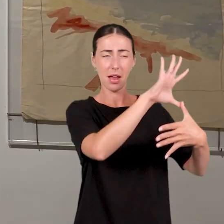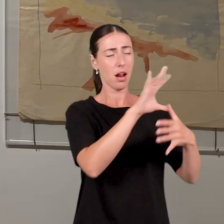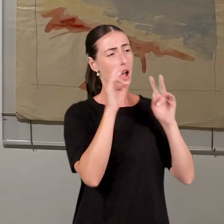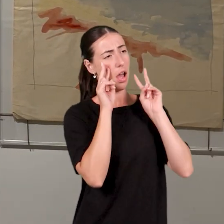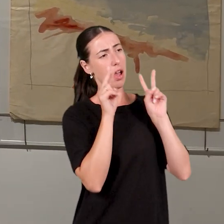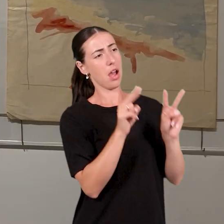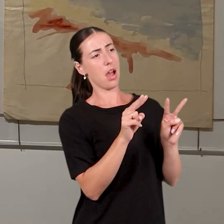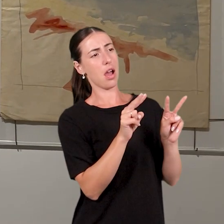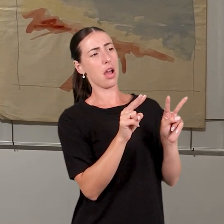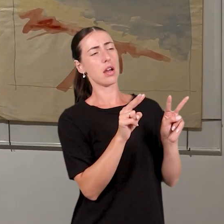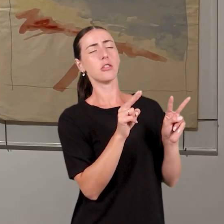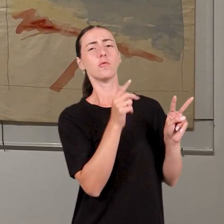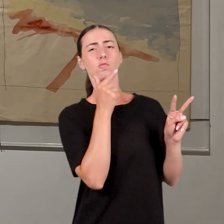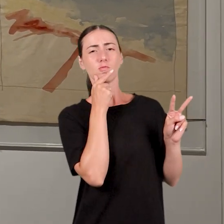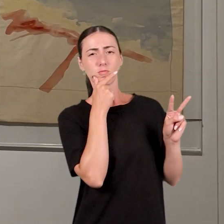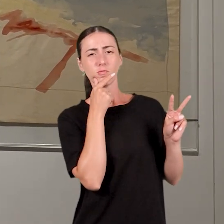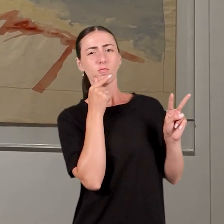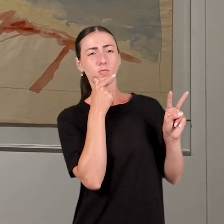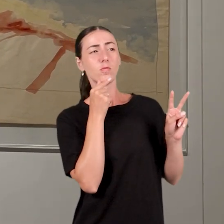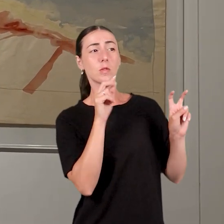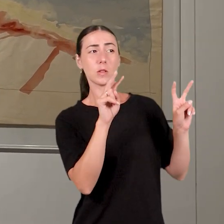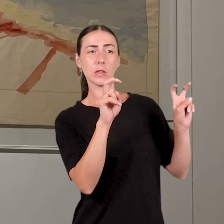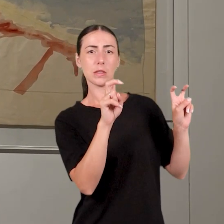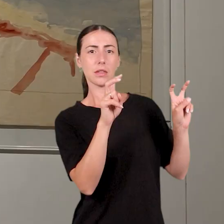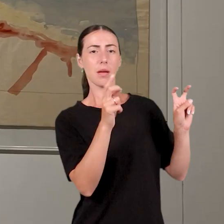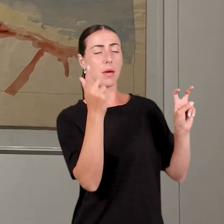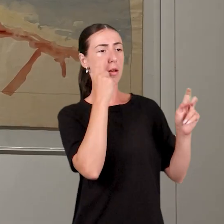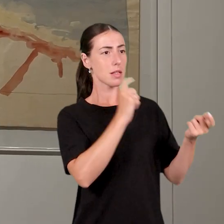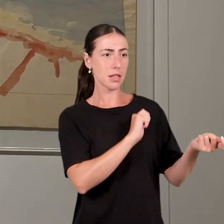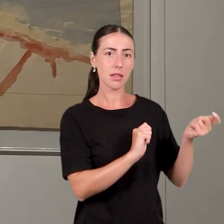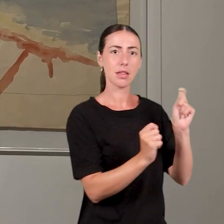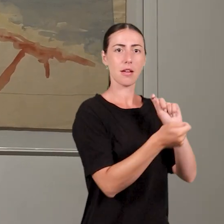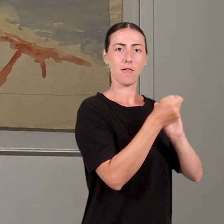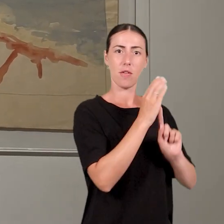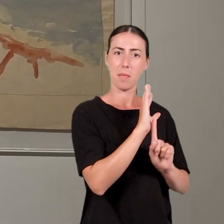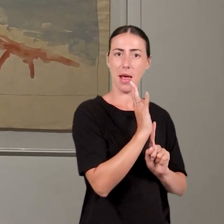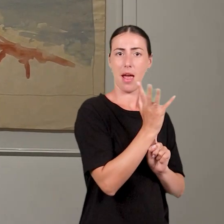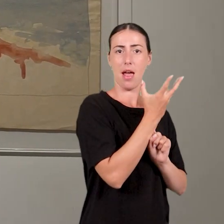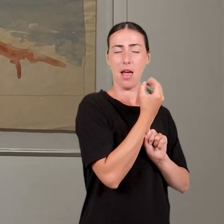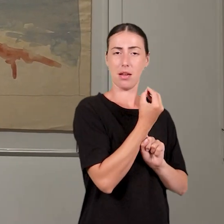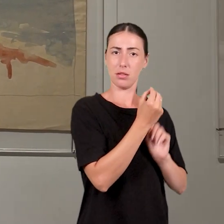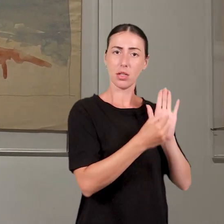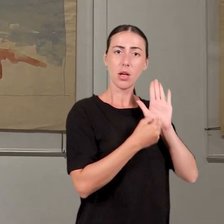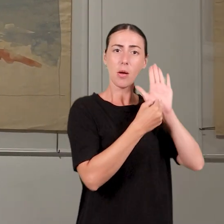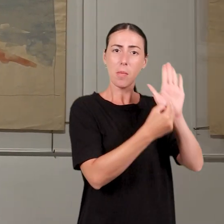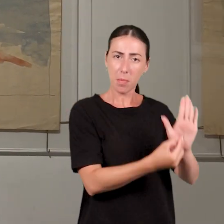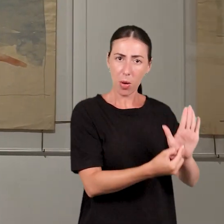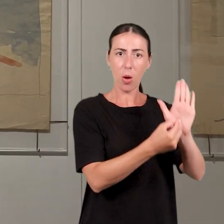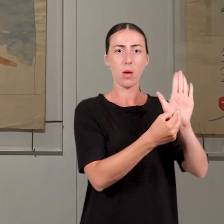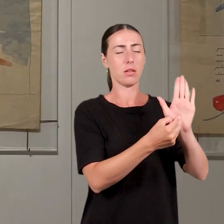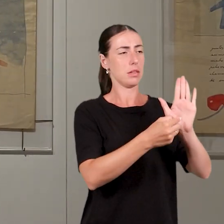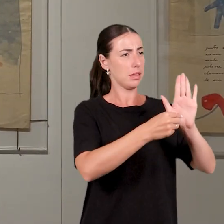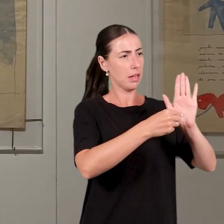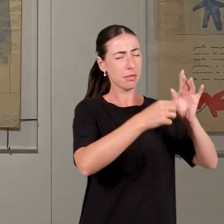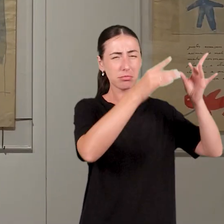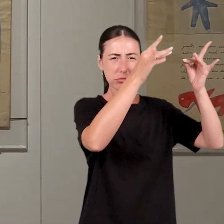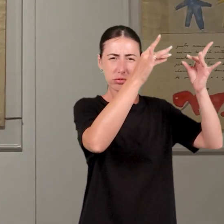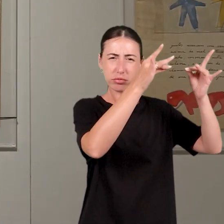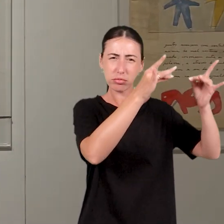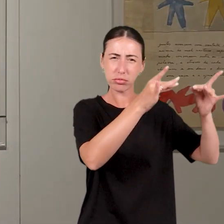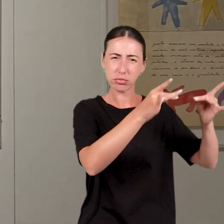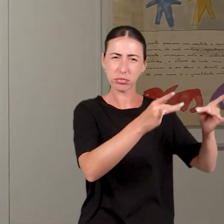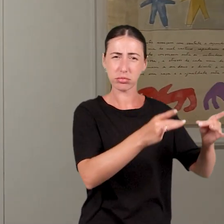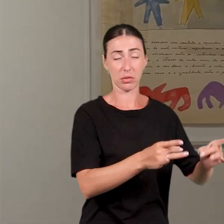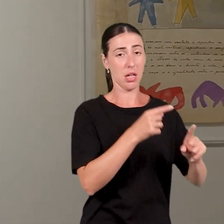figuras híbridas, metamórficas, ameaçando devorar o mundo que invadem. É um monumento aos que foram apagados,